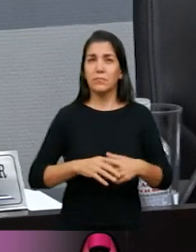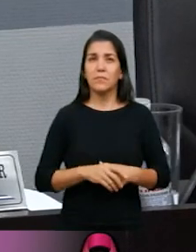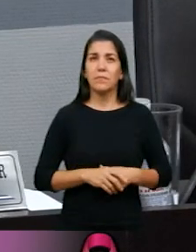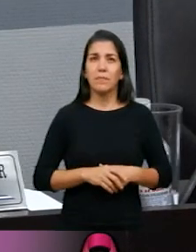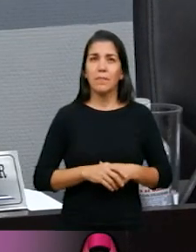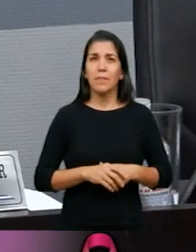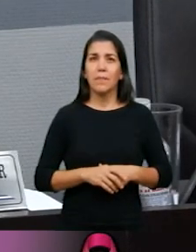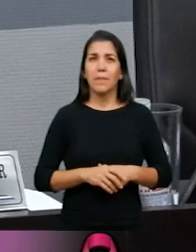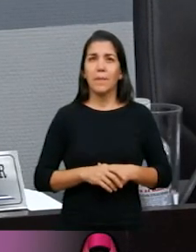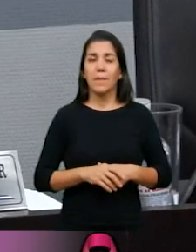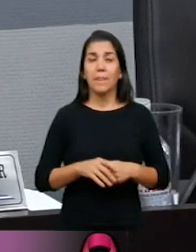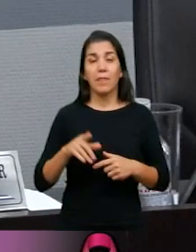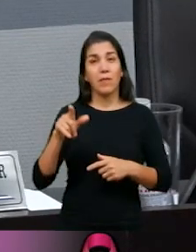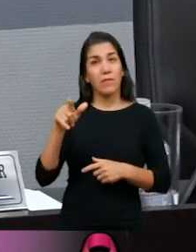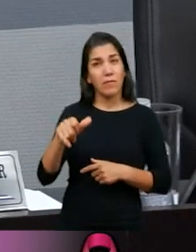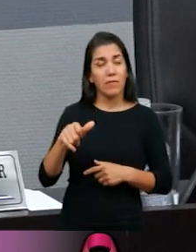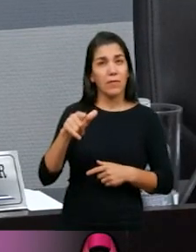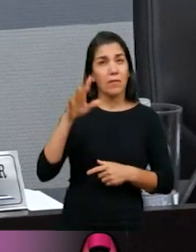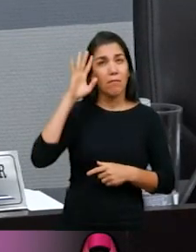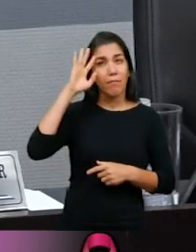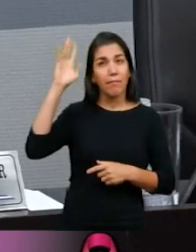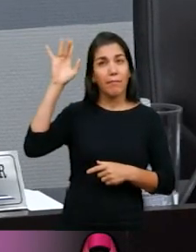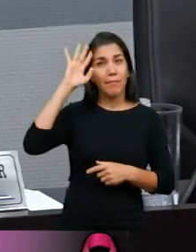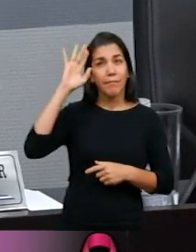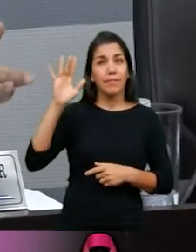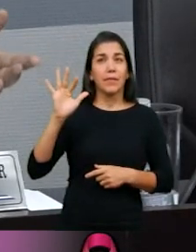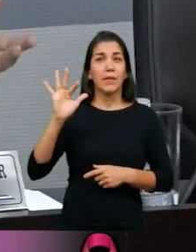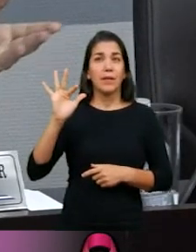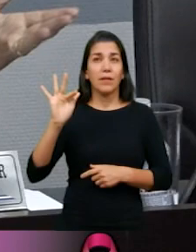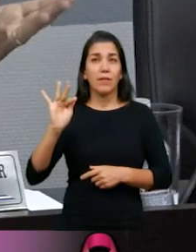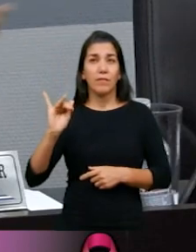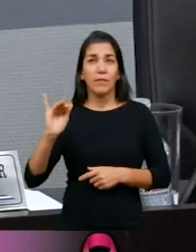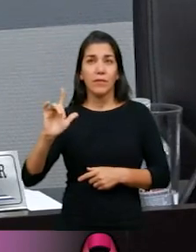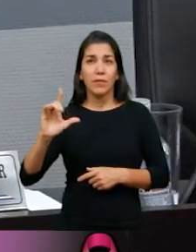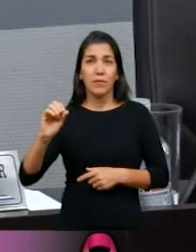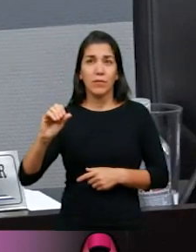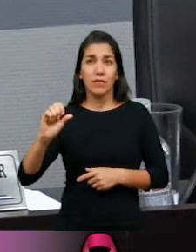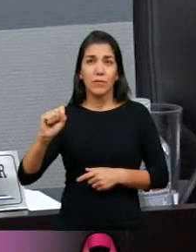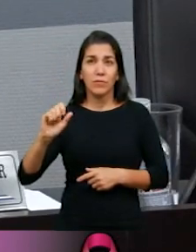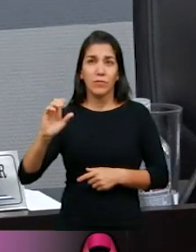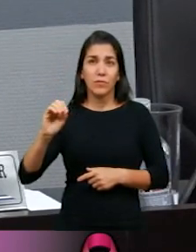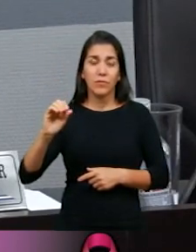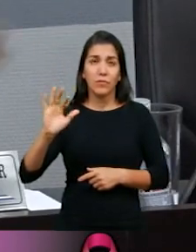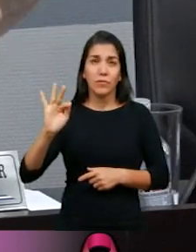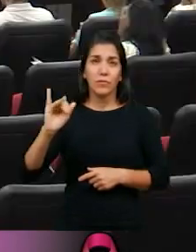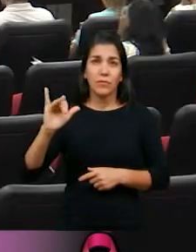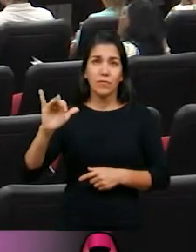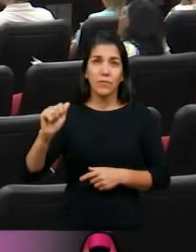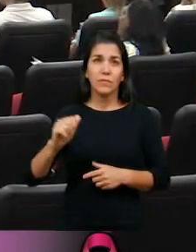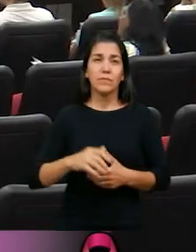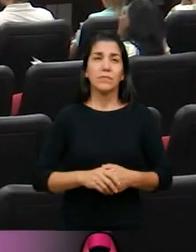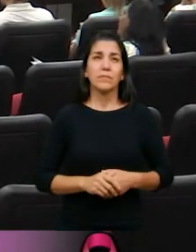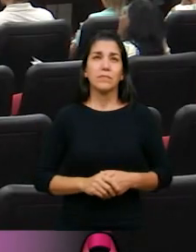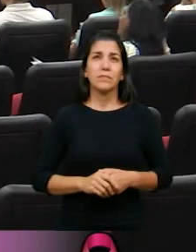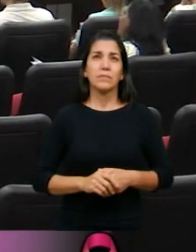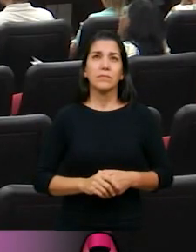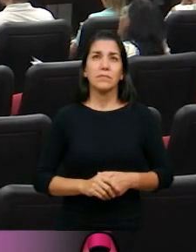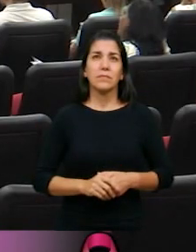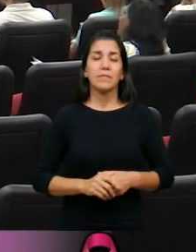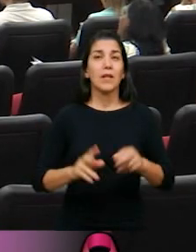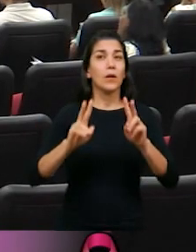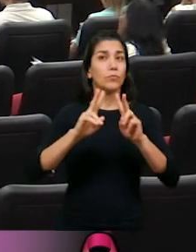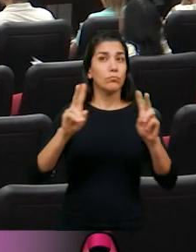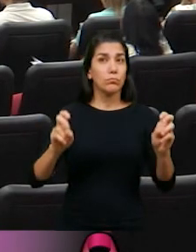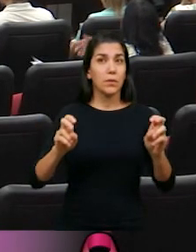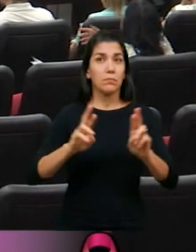muito filosofia, entendeu? Então, Mais uma vez, eu estou pedindo aí a colaboração, tá, mas peraí, que estão fugindo